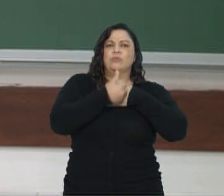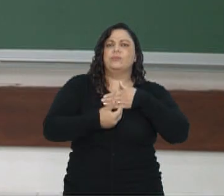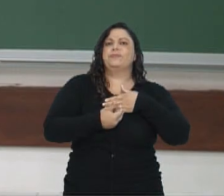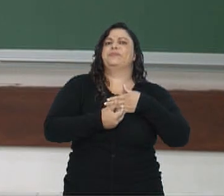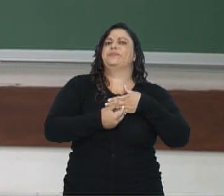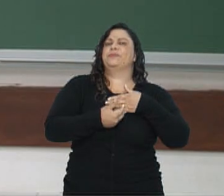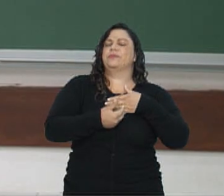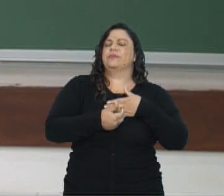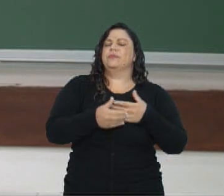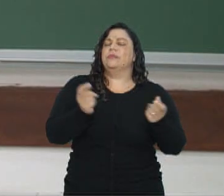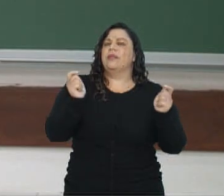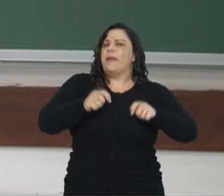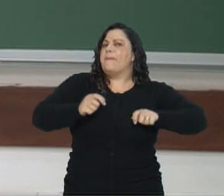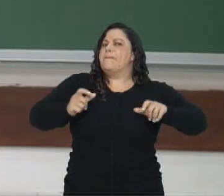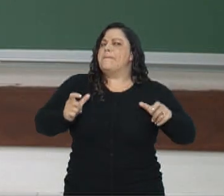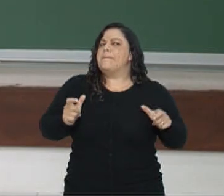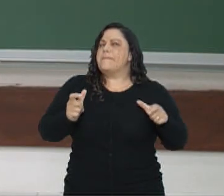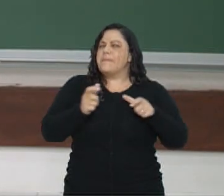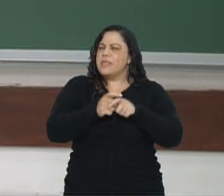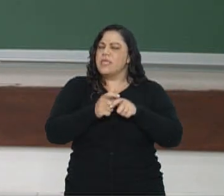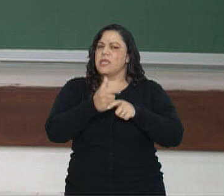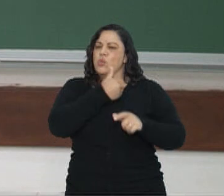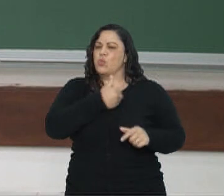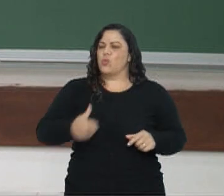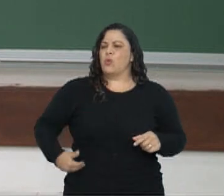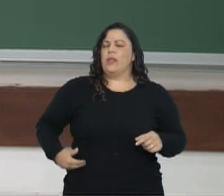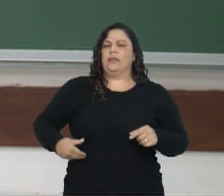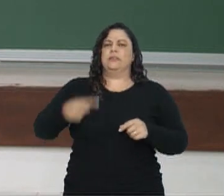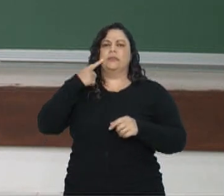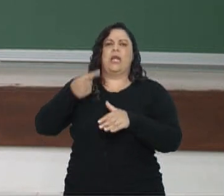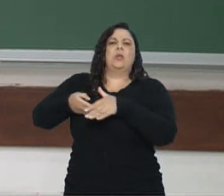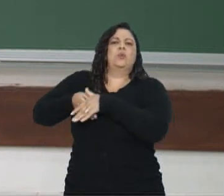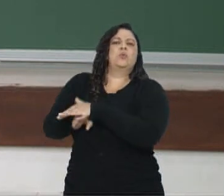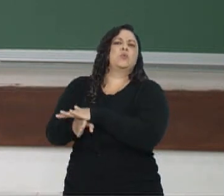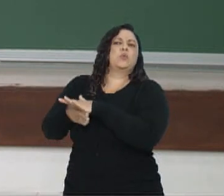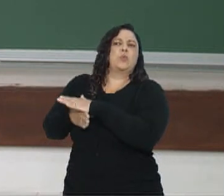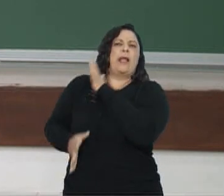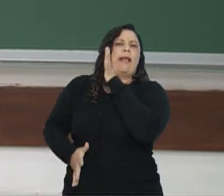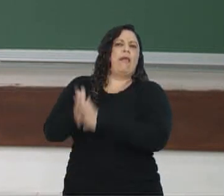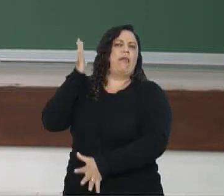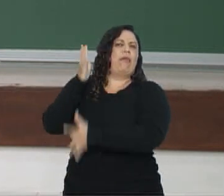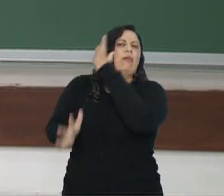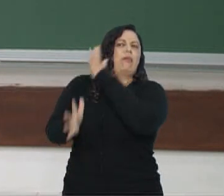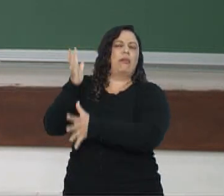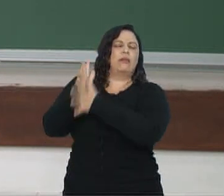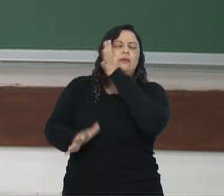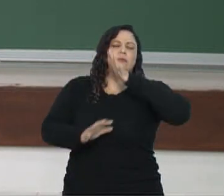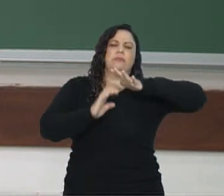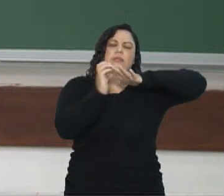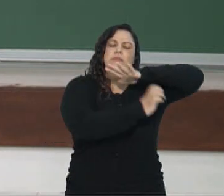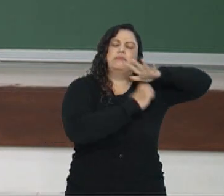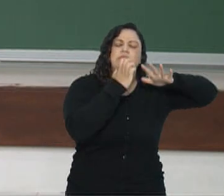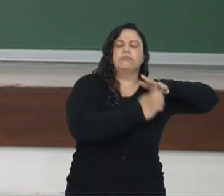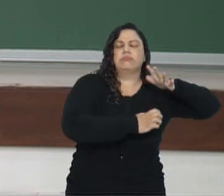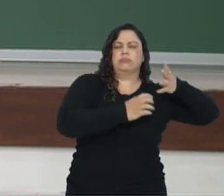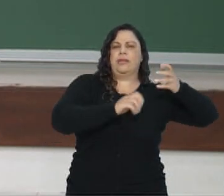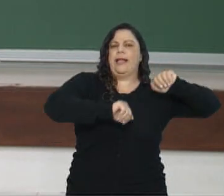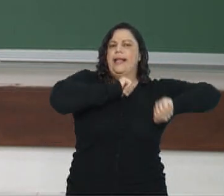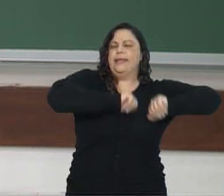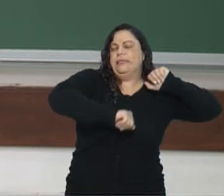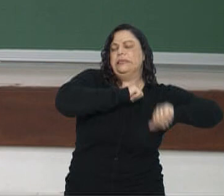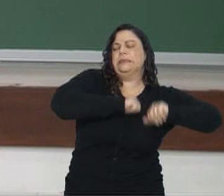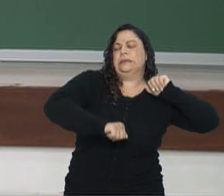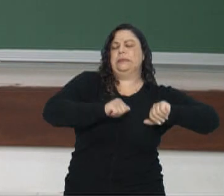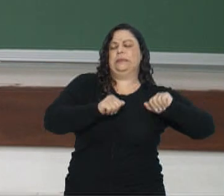Quanto menos o Estado incomodar as indústrias, as fábricas, as relações de salário, as relações de trabalho,